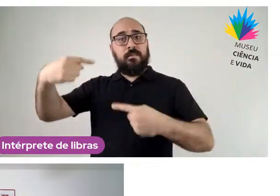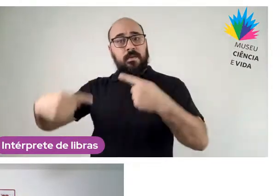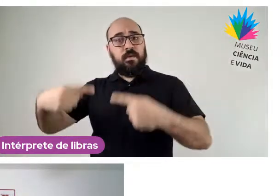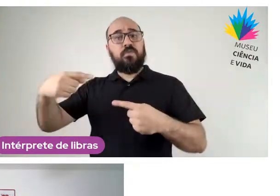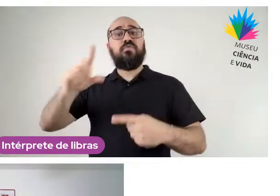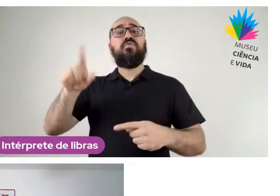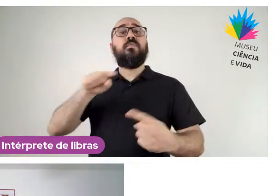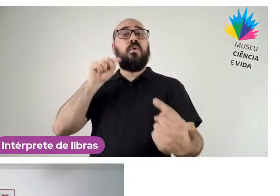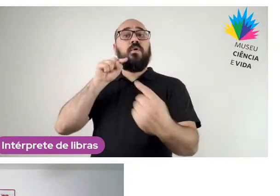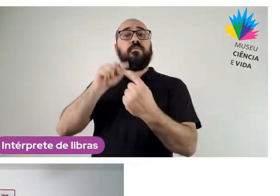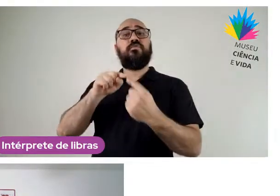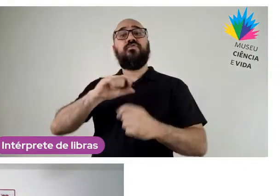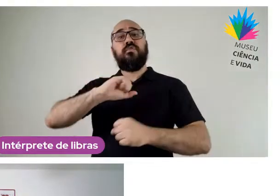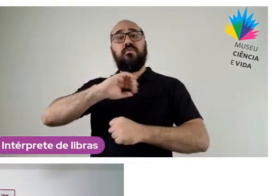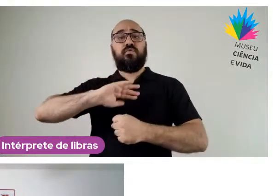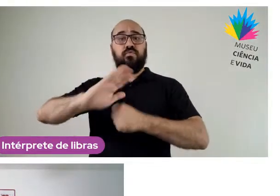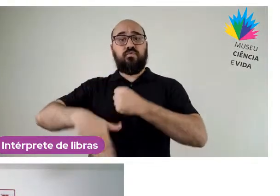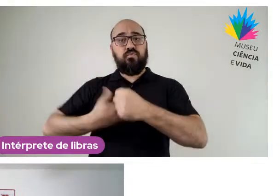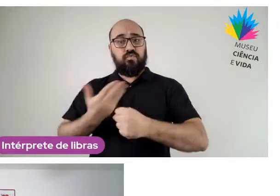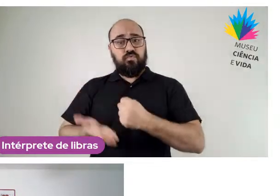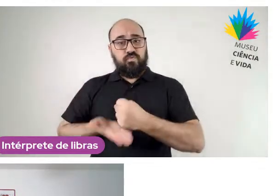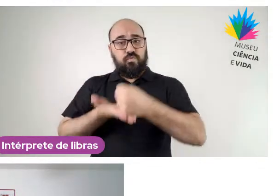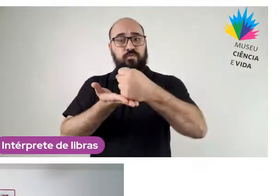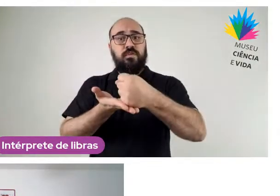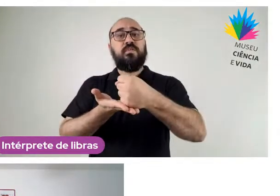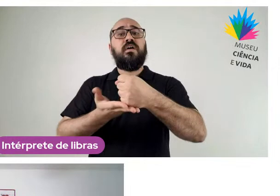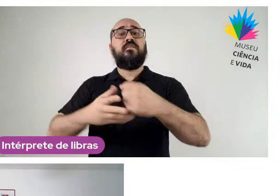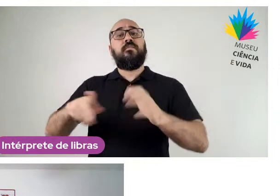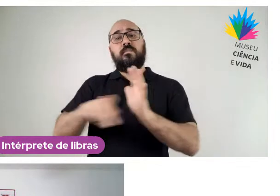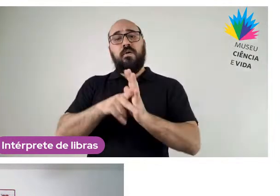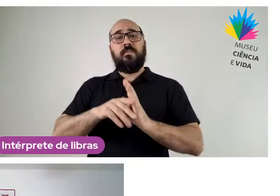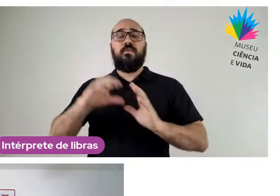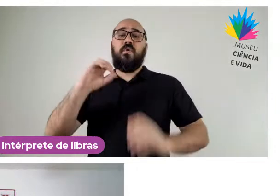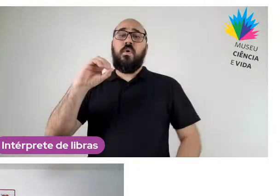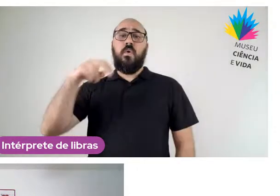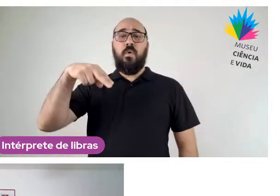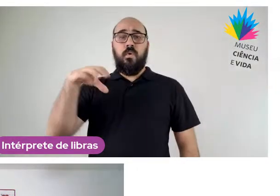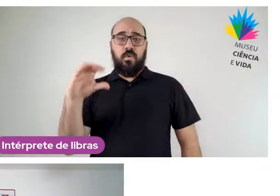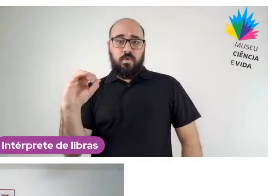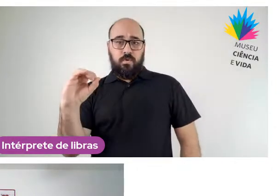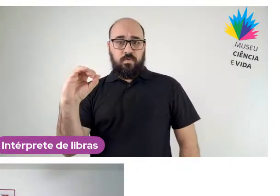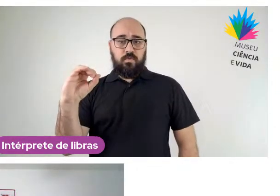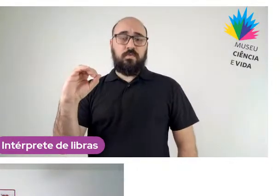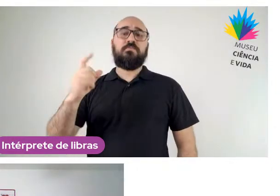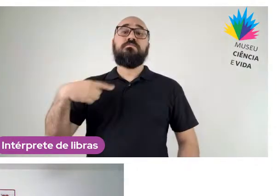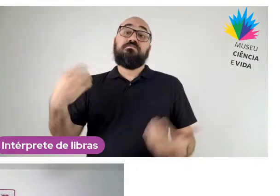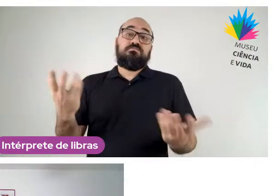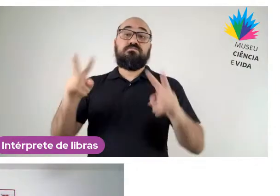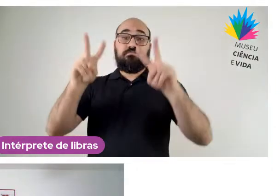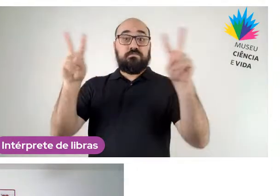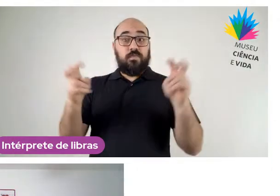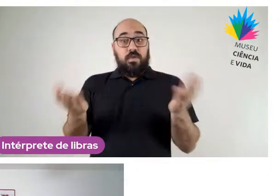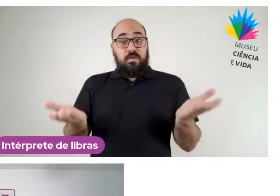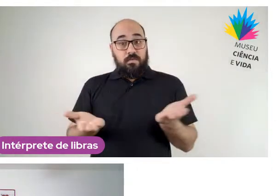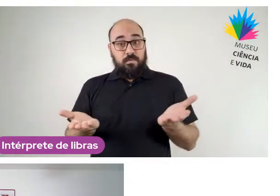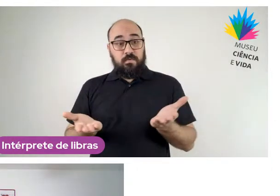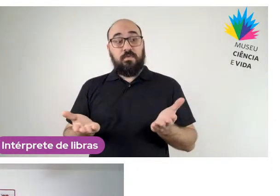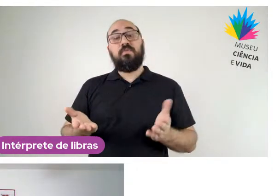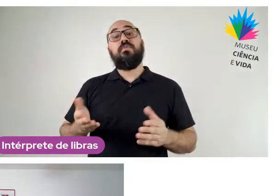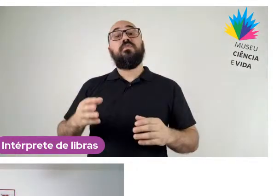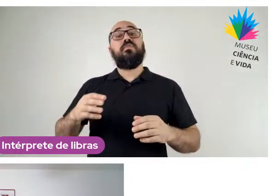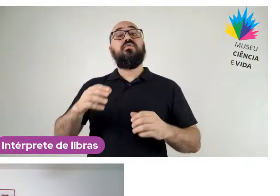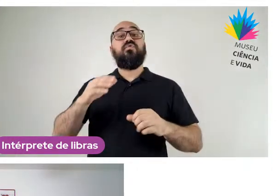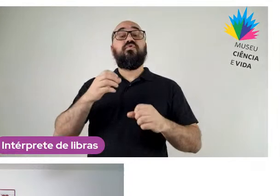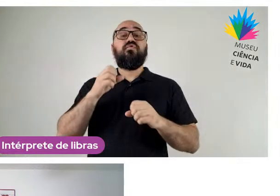do Desenvolvimento Sustentável da ONU e da Agenda 2030. E dessa vez, o tema escolhido para esse evento foi o Objetivo